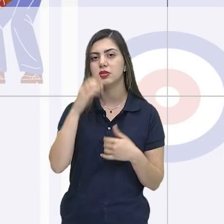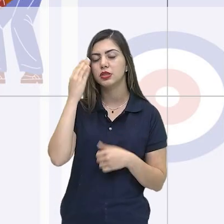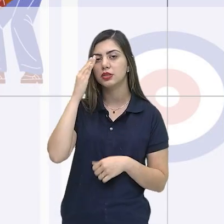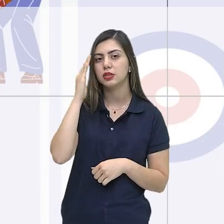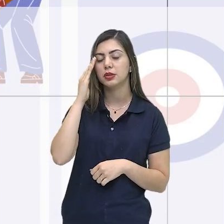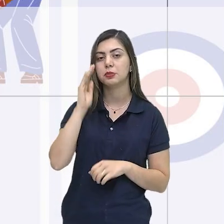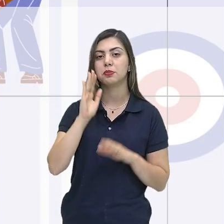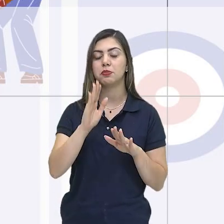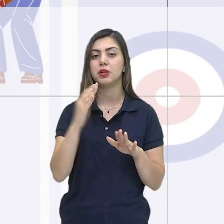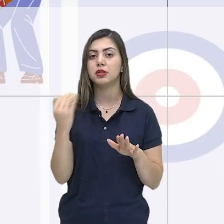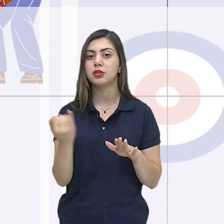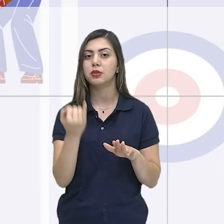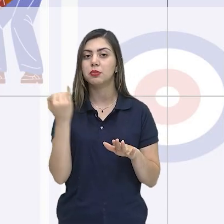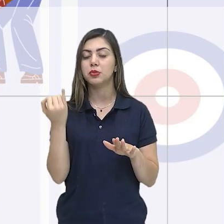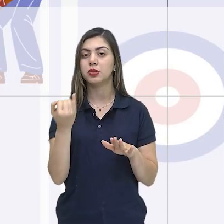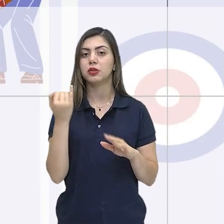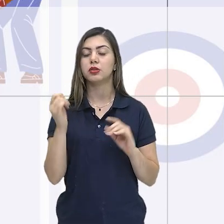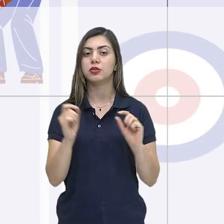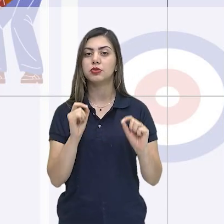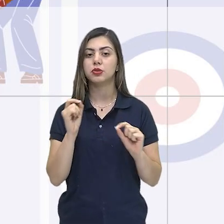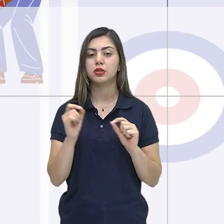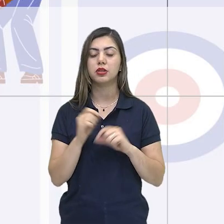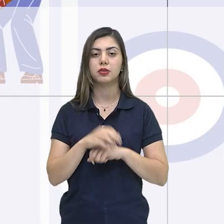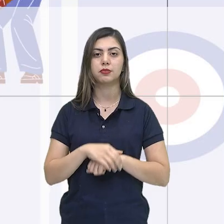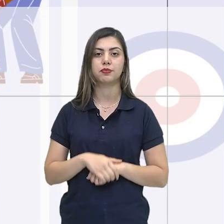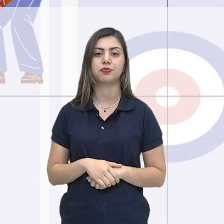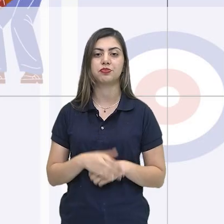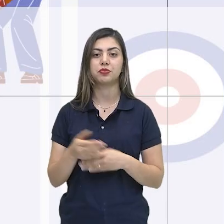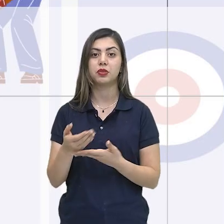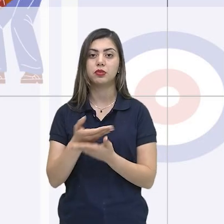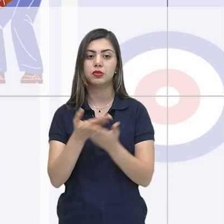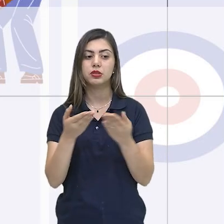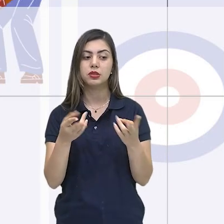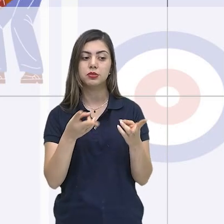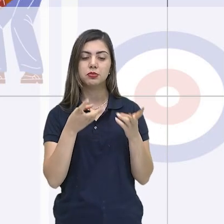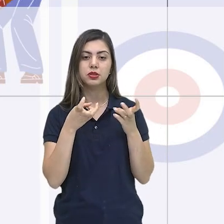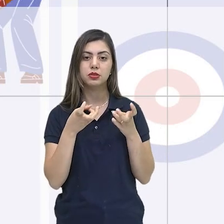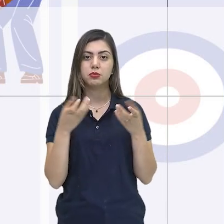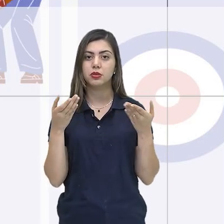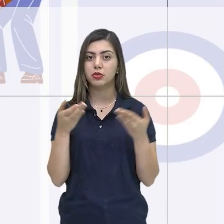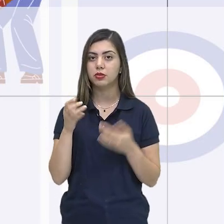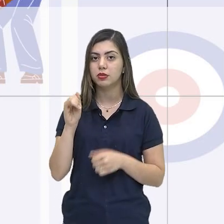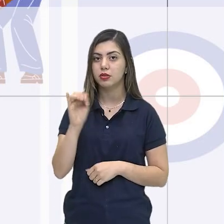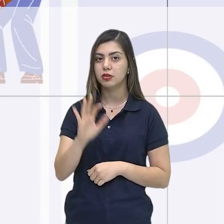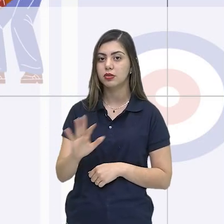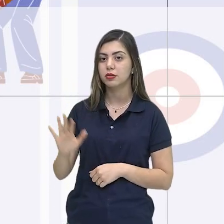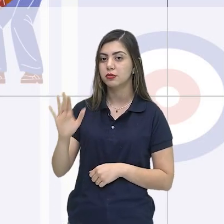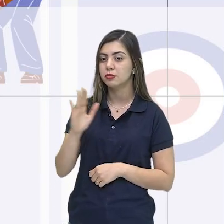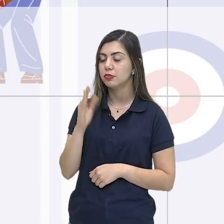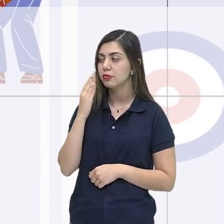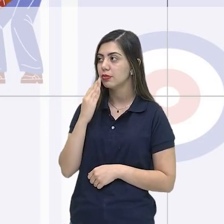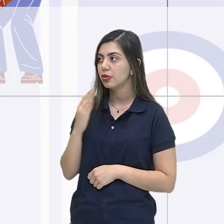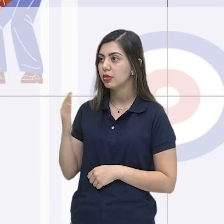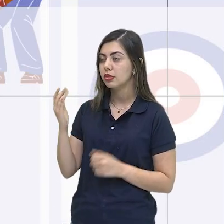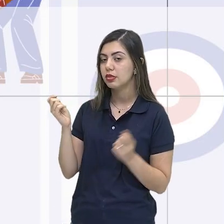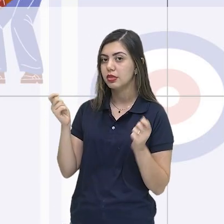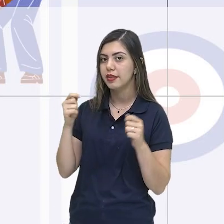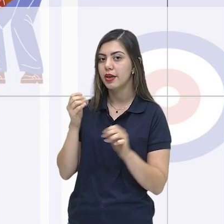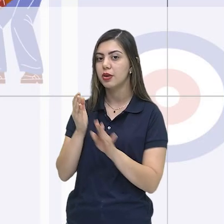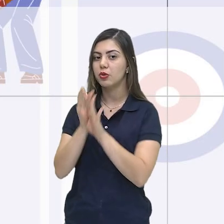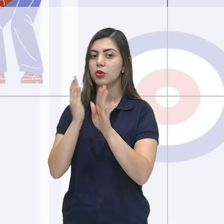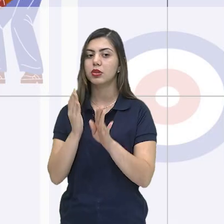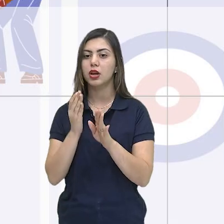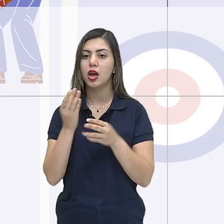Mas o que é importante que vocês saibam? É que vocês consigam olhar para essa imagem e consigam identificar